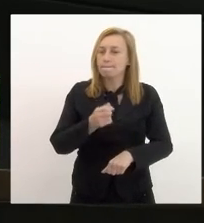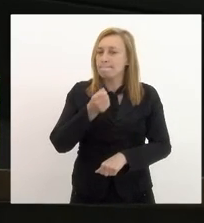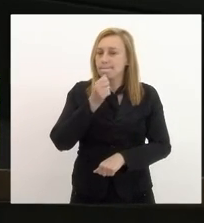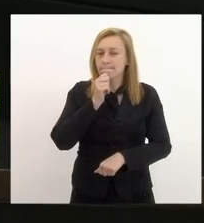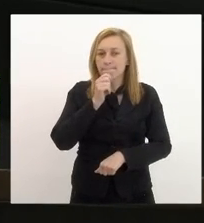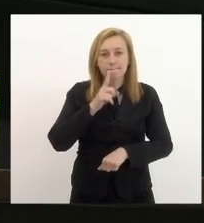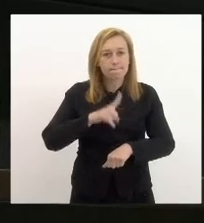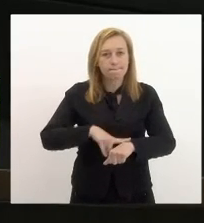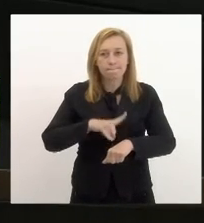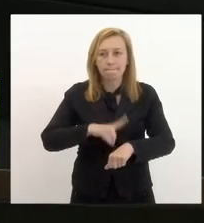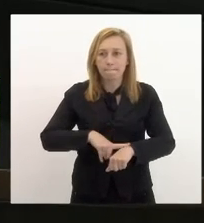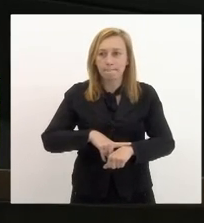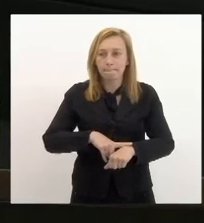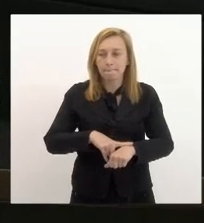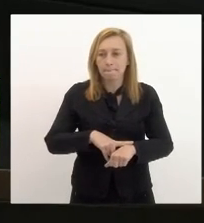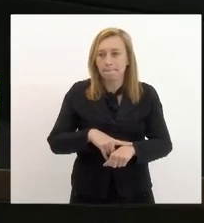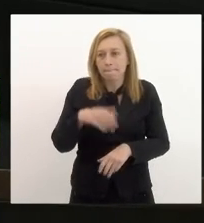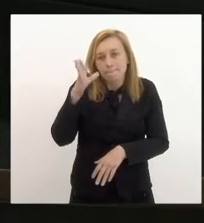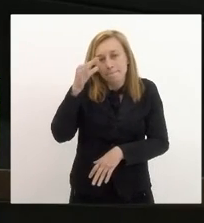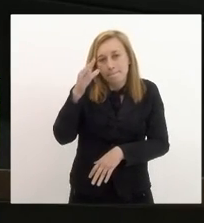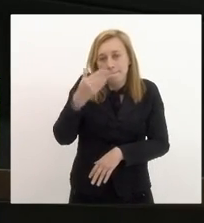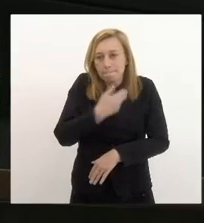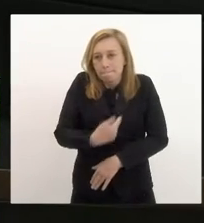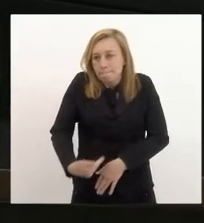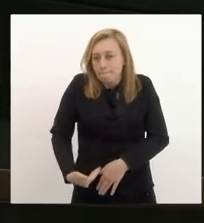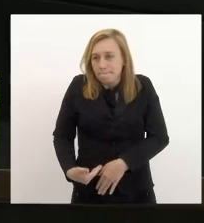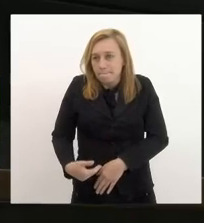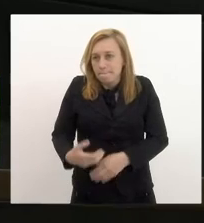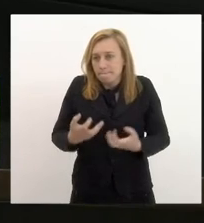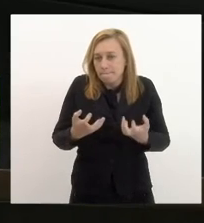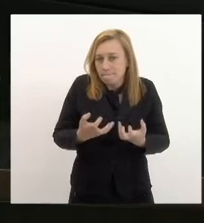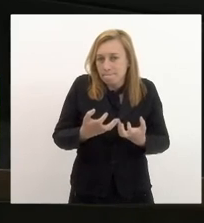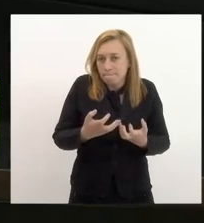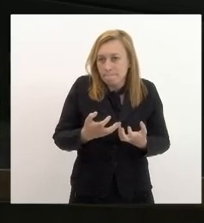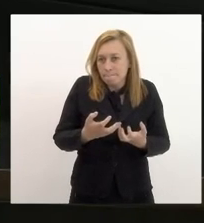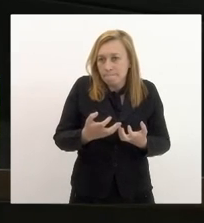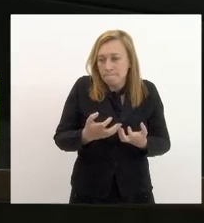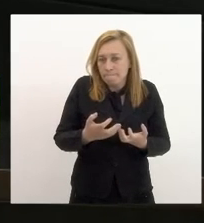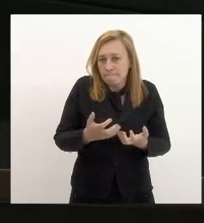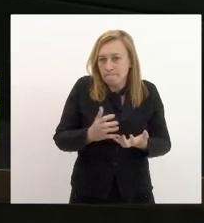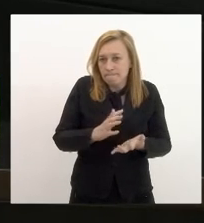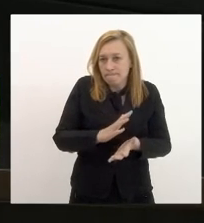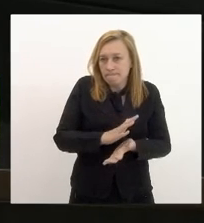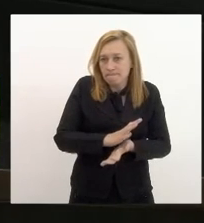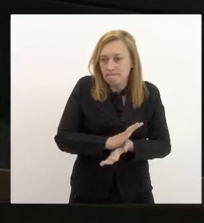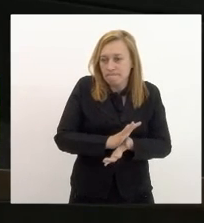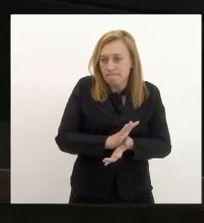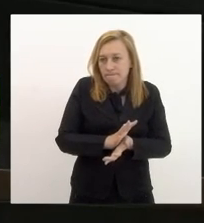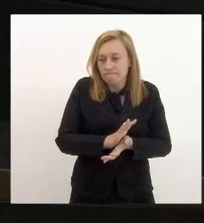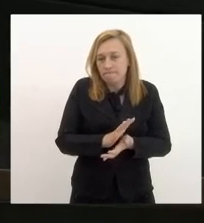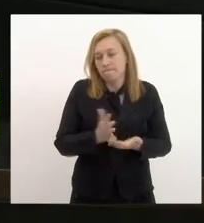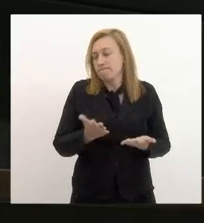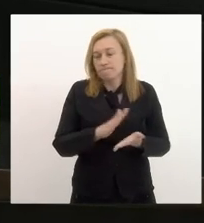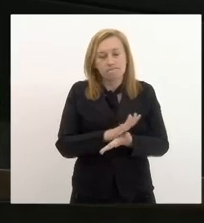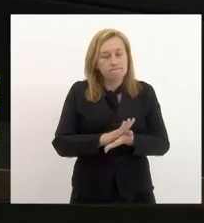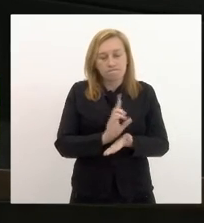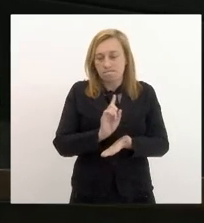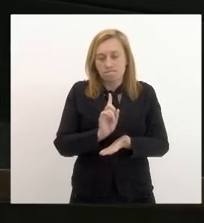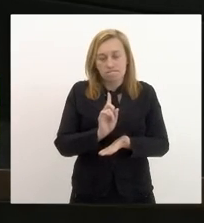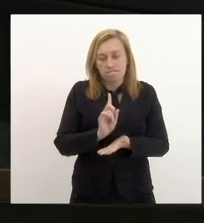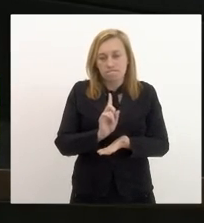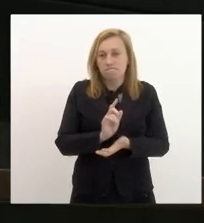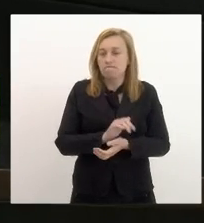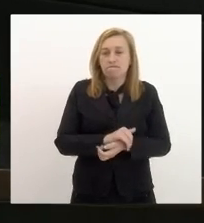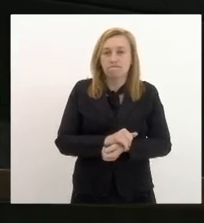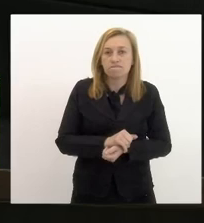nenhum houve intenção do governo de colocar uma avalanche para poder passar alguma coisa e se não foi não